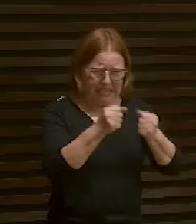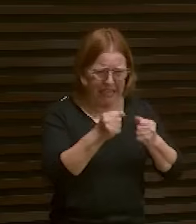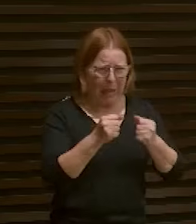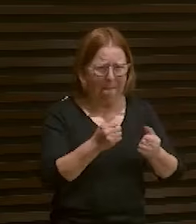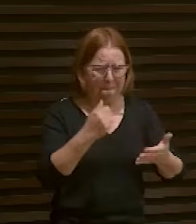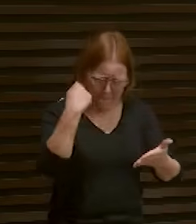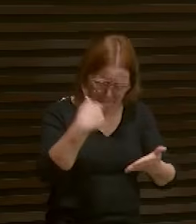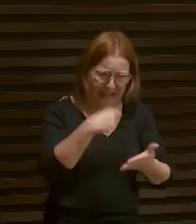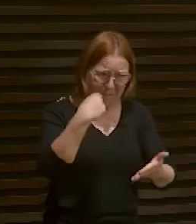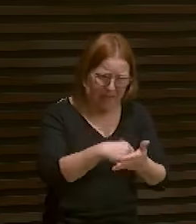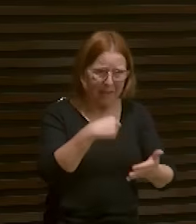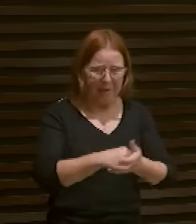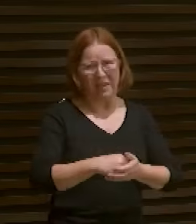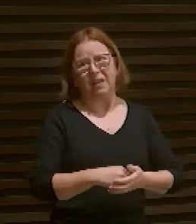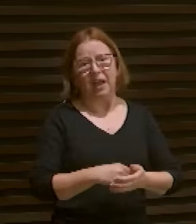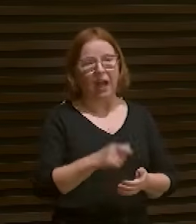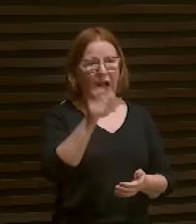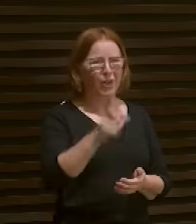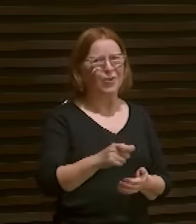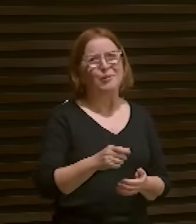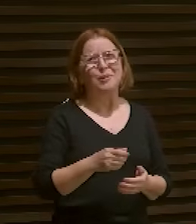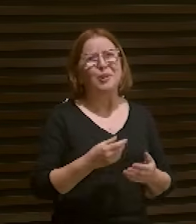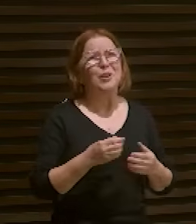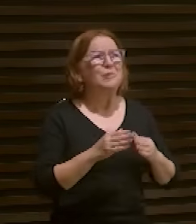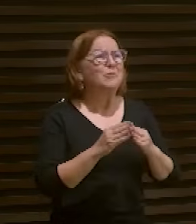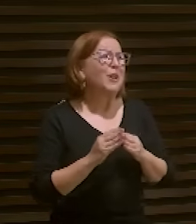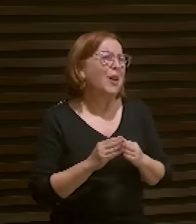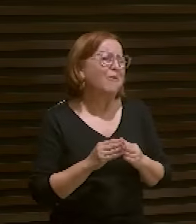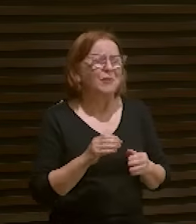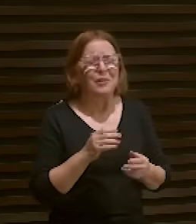tudo te pagarei. Não, você vai para a cadeia.